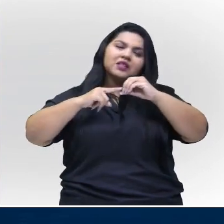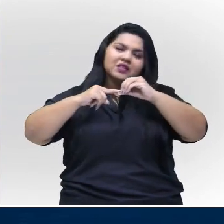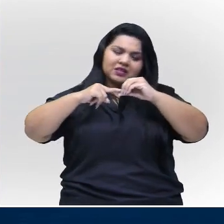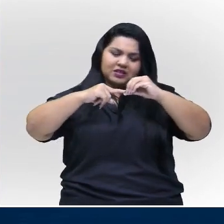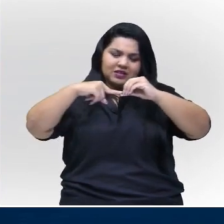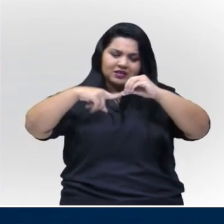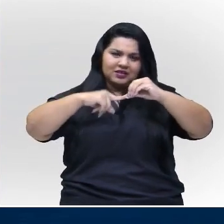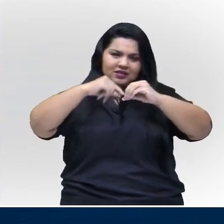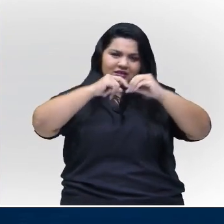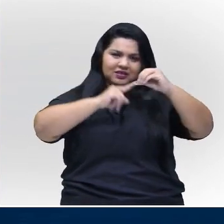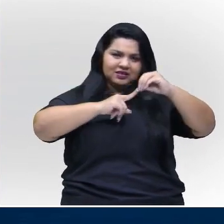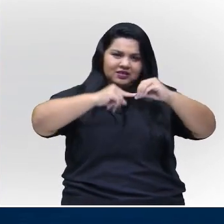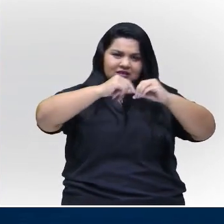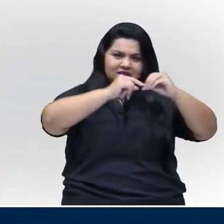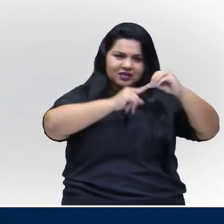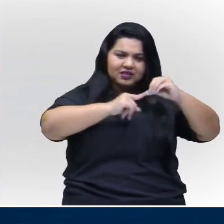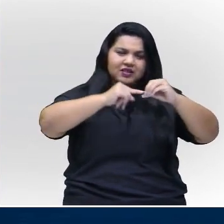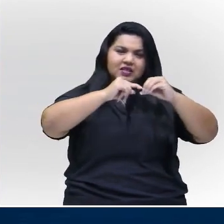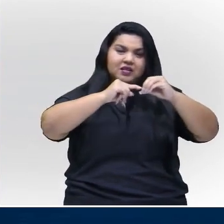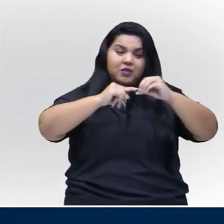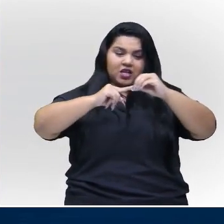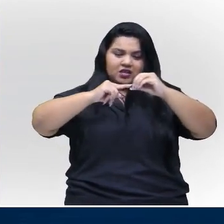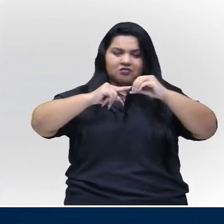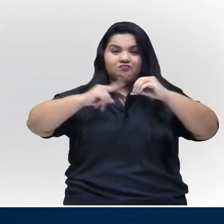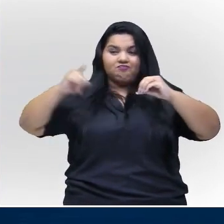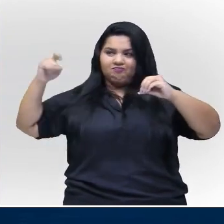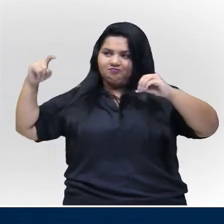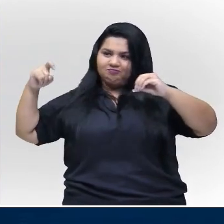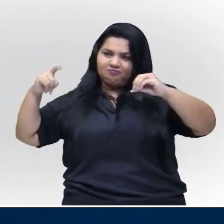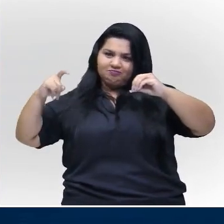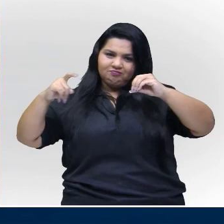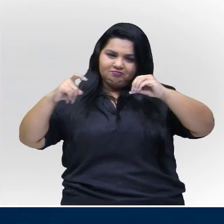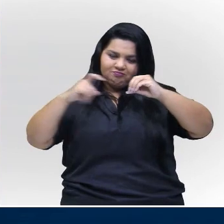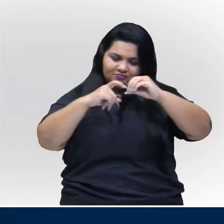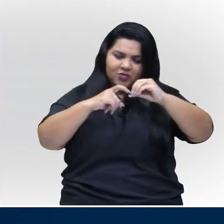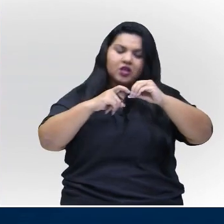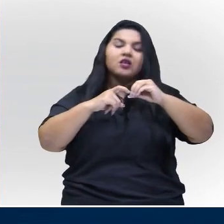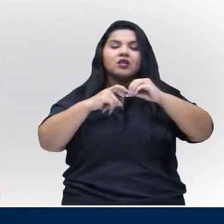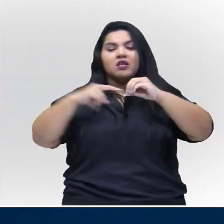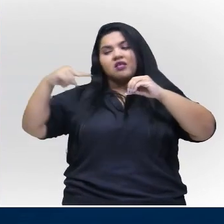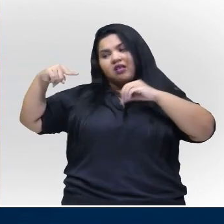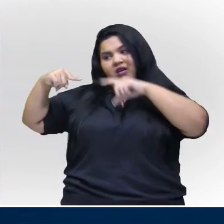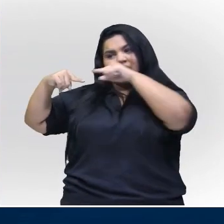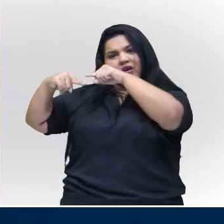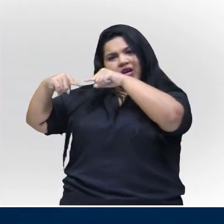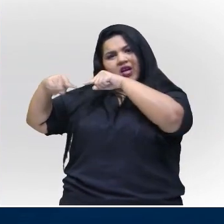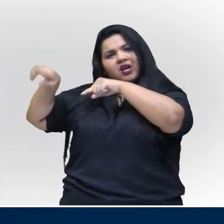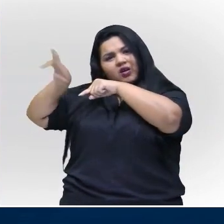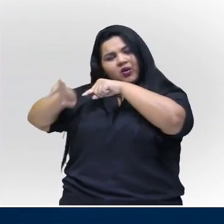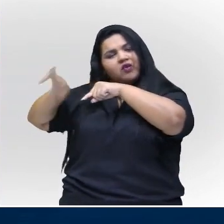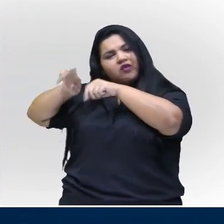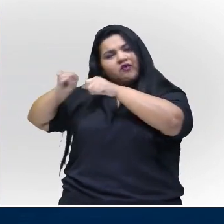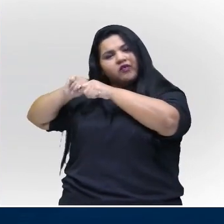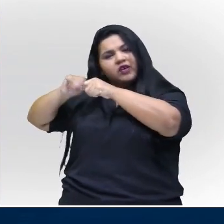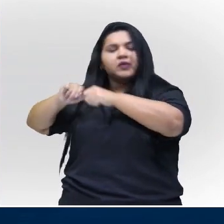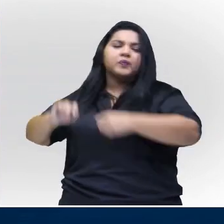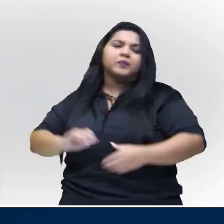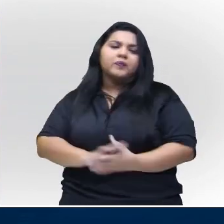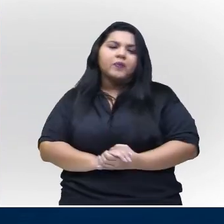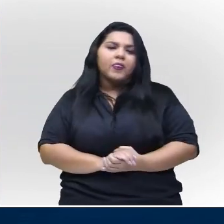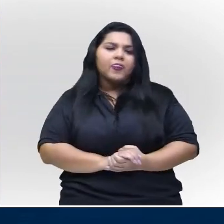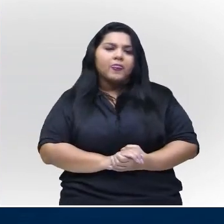lá no útero. Então esse flagelo é formado, né, pelos centríolos que nós observamos ali anteriormente.